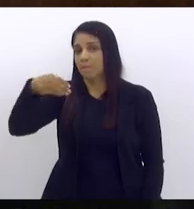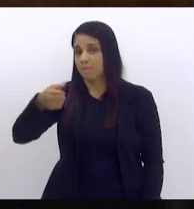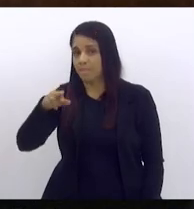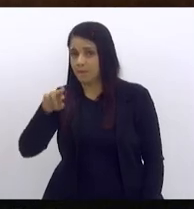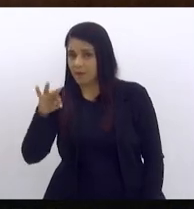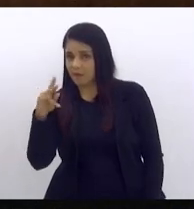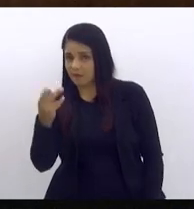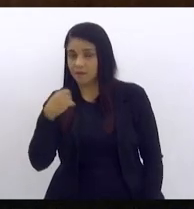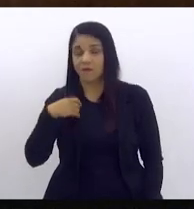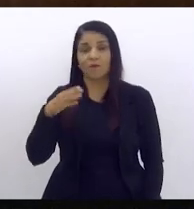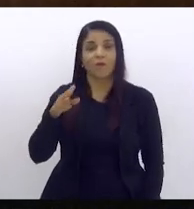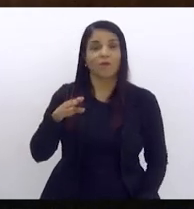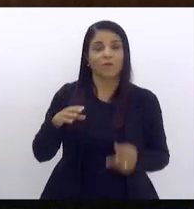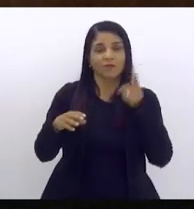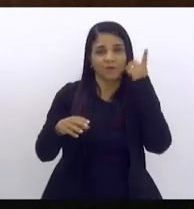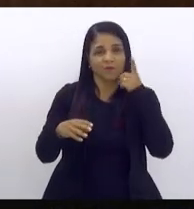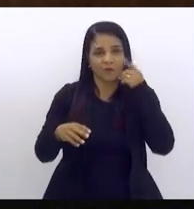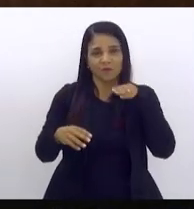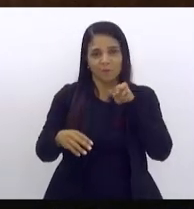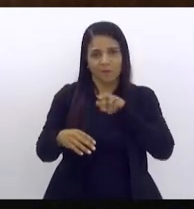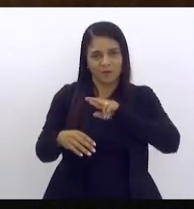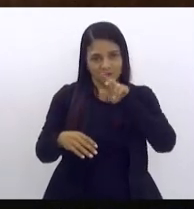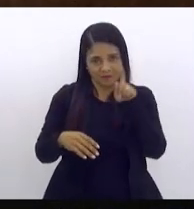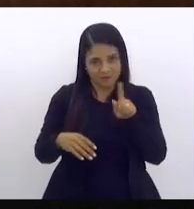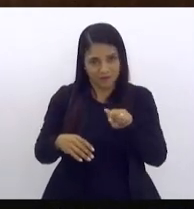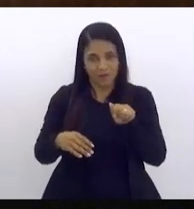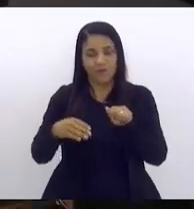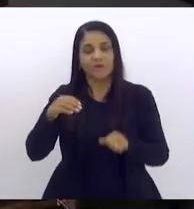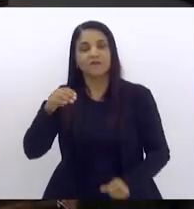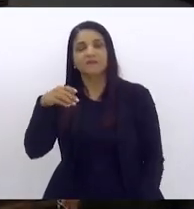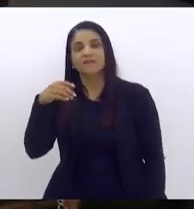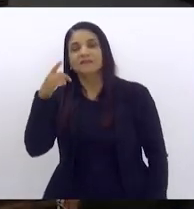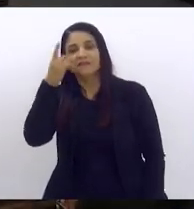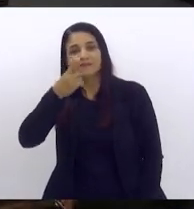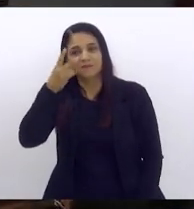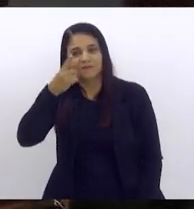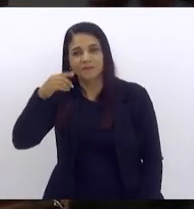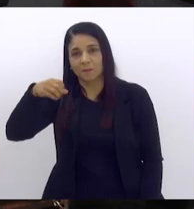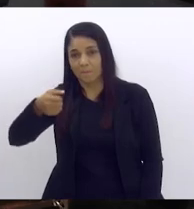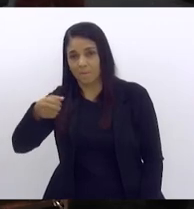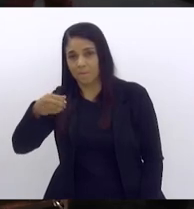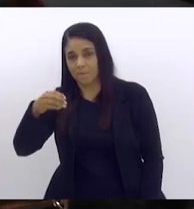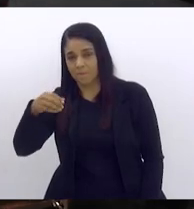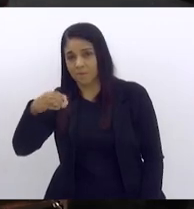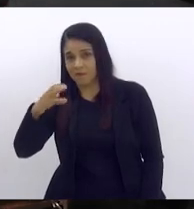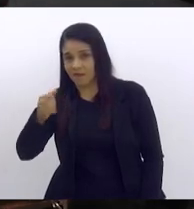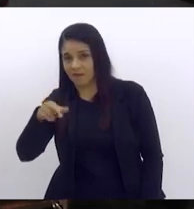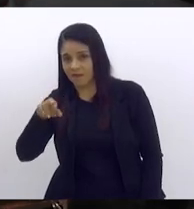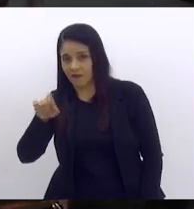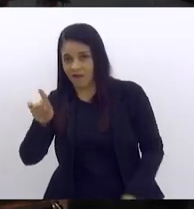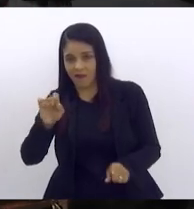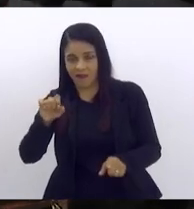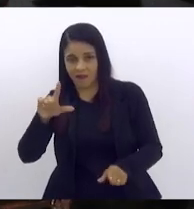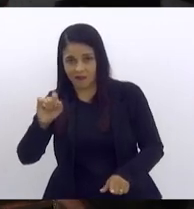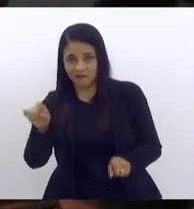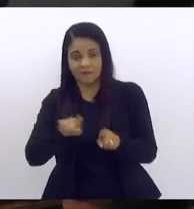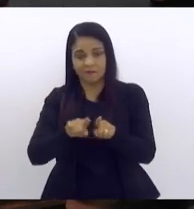Carla pediram com a autoria, está liberada, e a deputada Tia Ju também. Se Vossa Excelência já quer abrir, eu também gostaria de com a